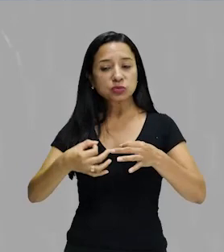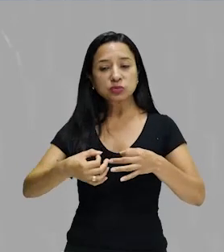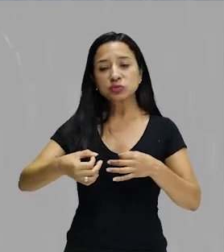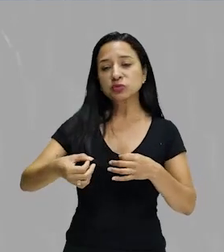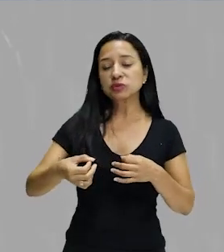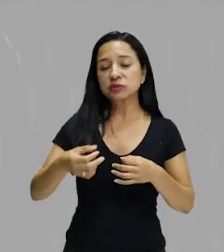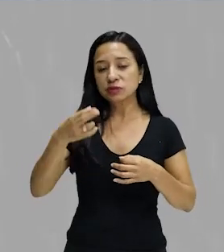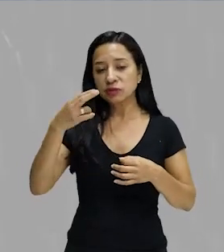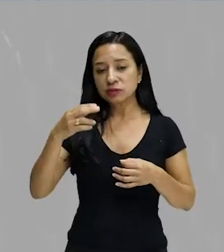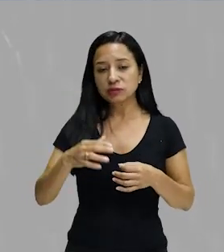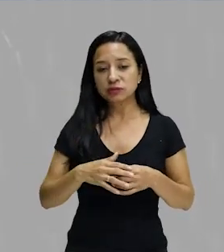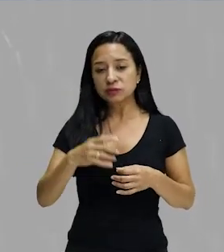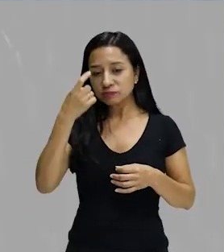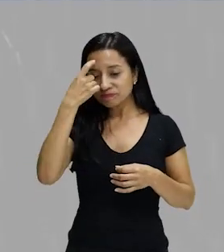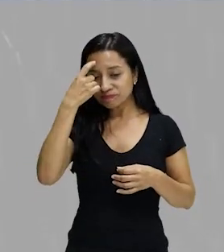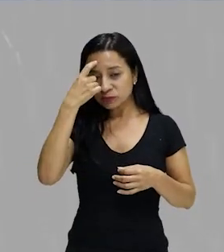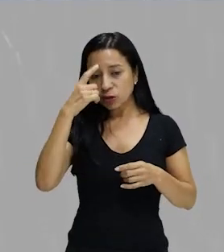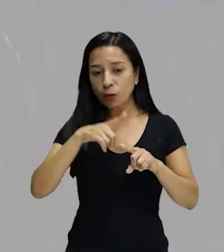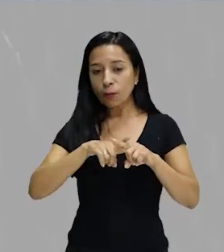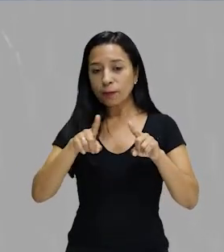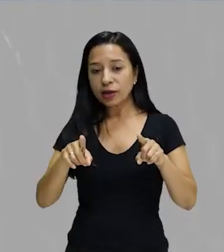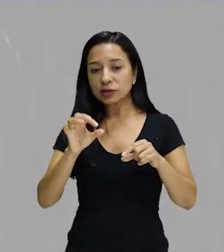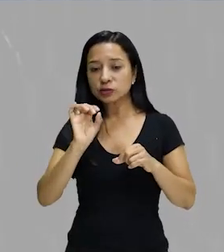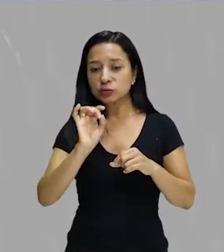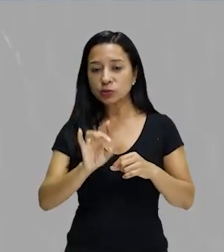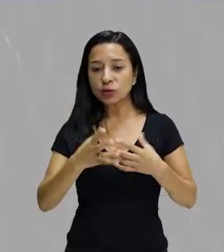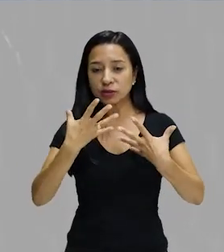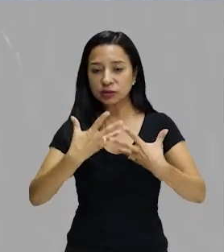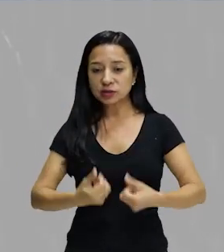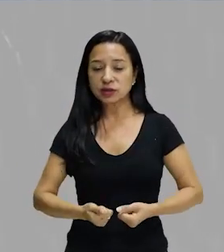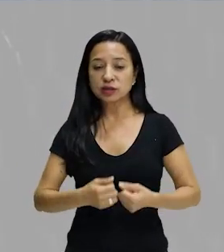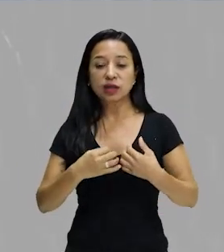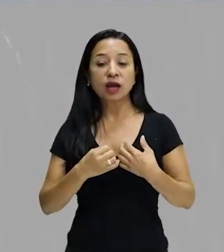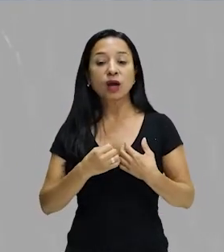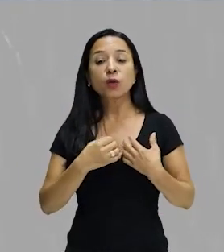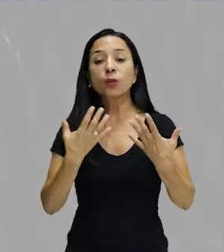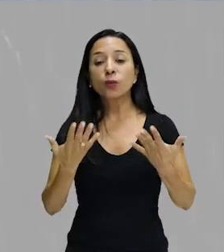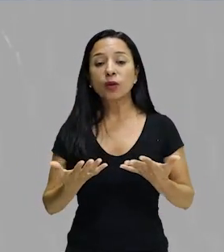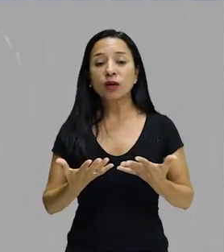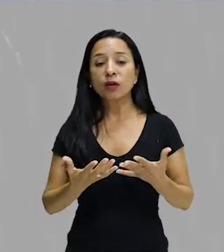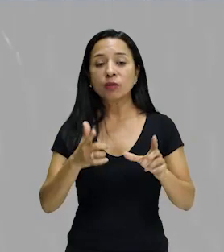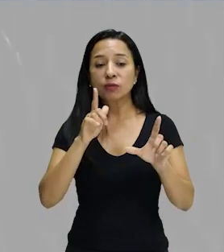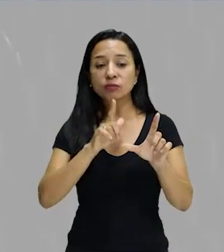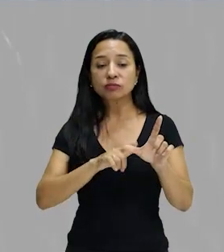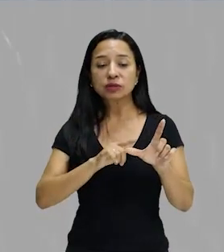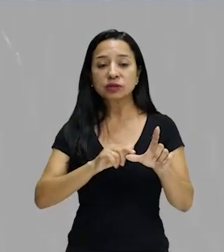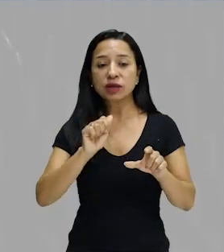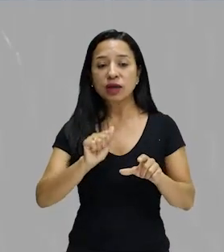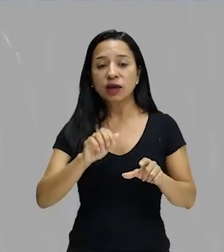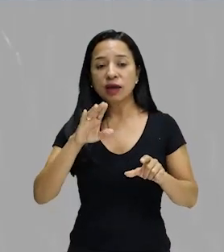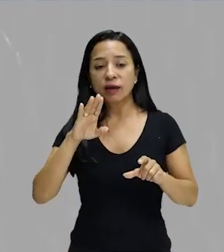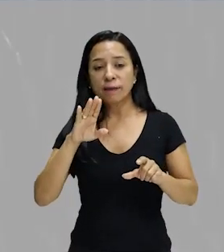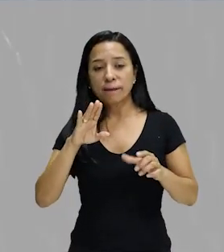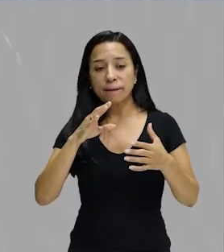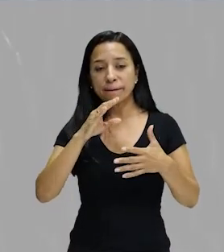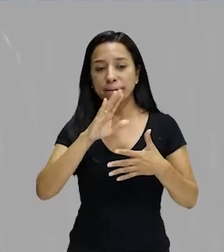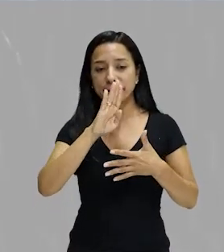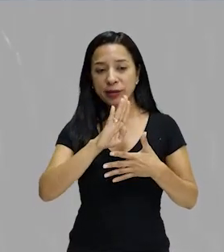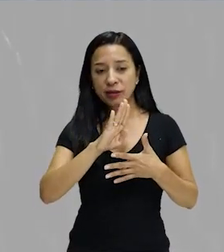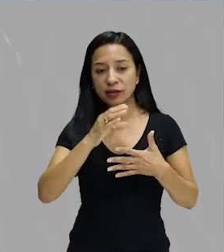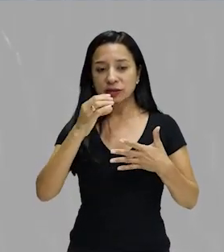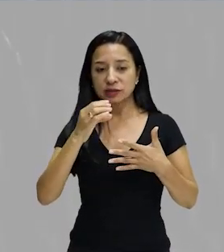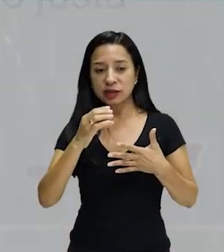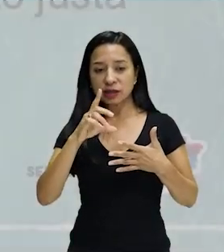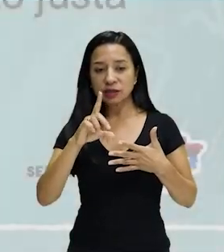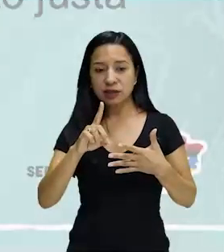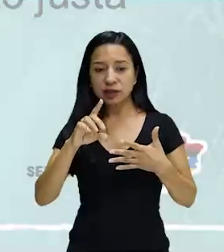mas apenas uma delas é a aceitável. Qual? Letra A, letra B, letra C, letra D